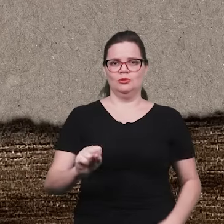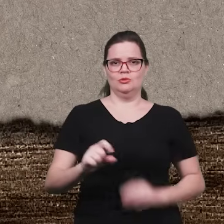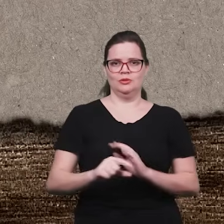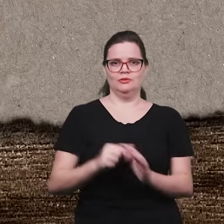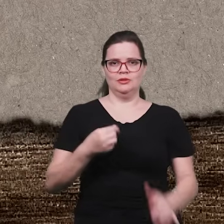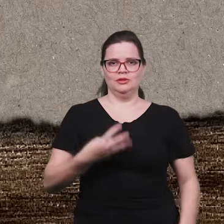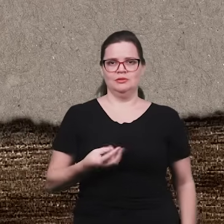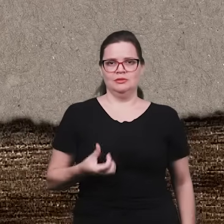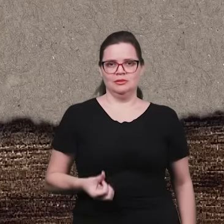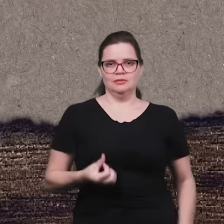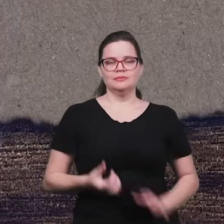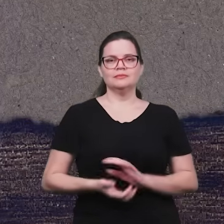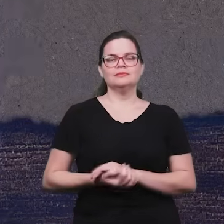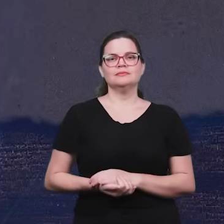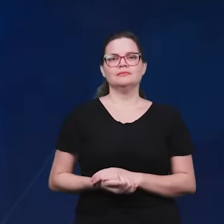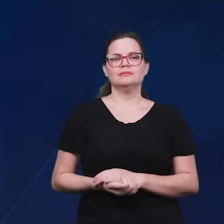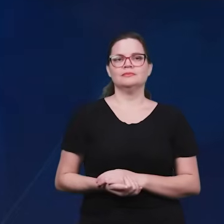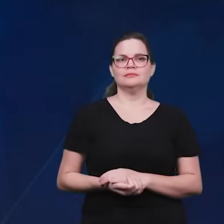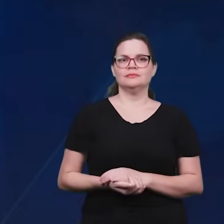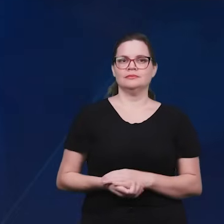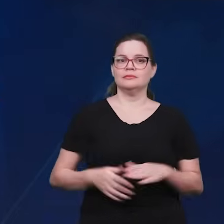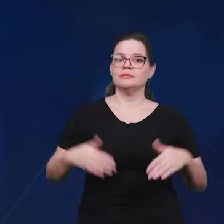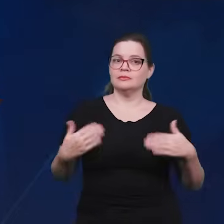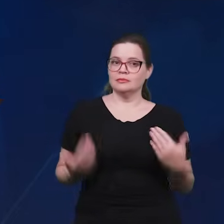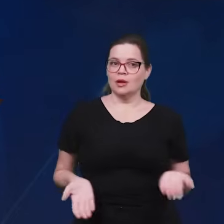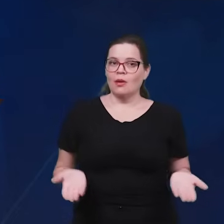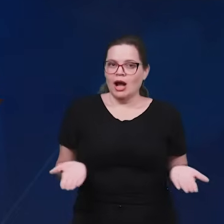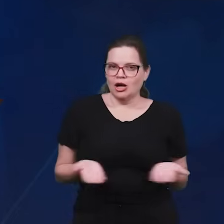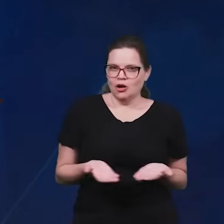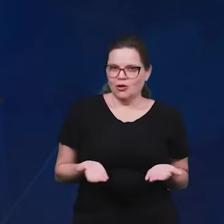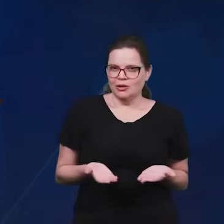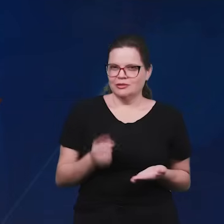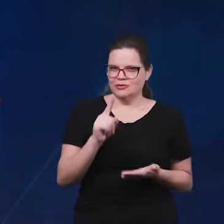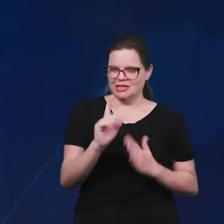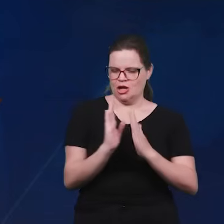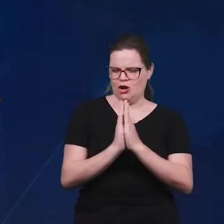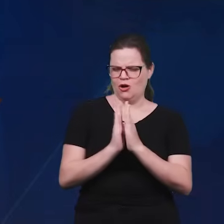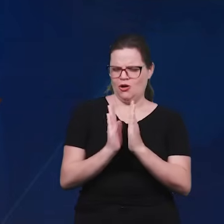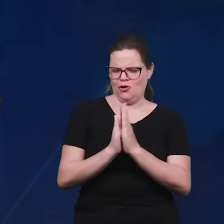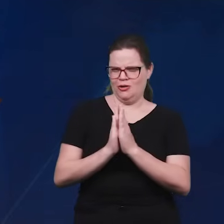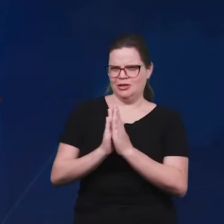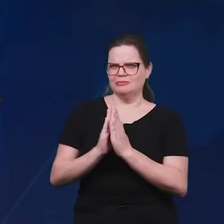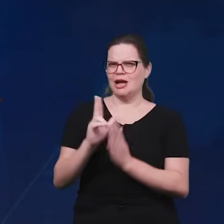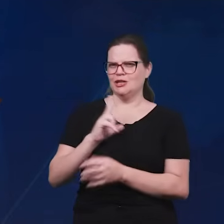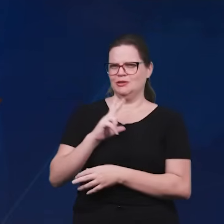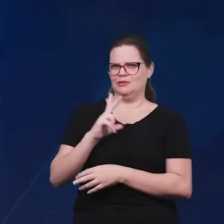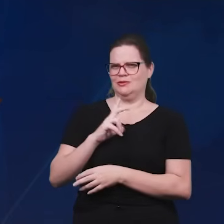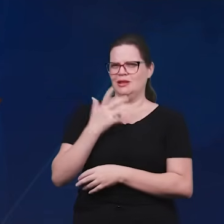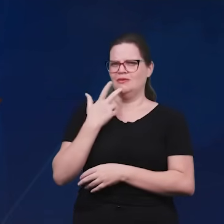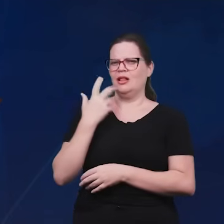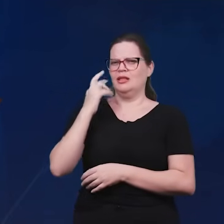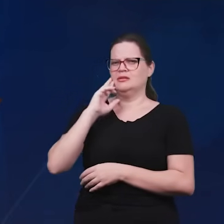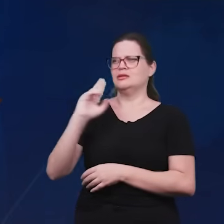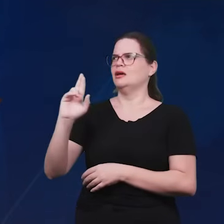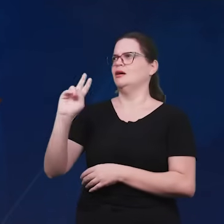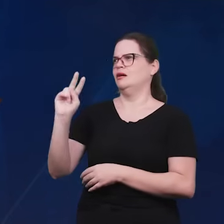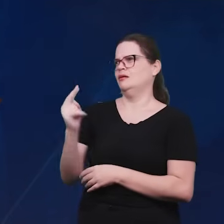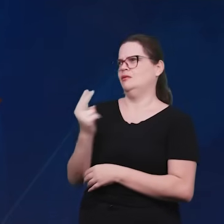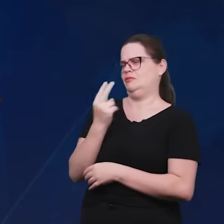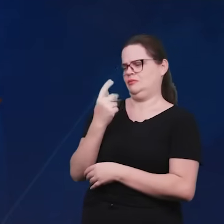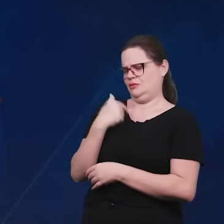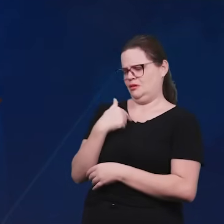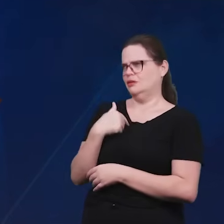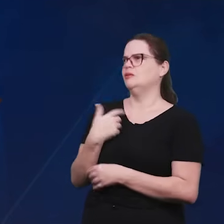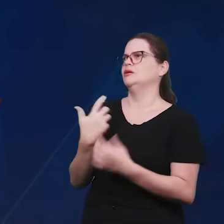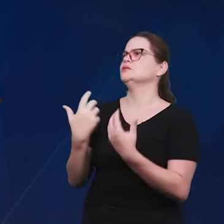36. Então, ore agora a Deus e diga assim: Senhor, aceita-me diante